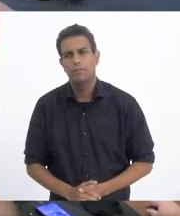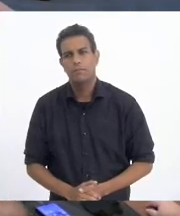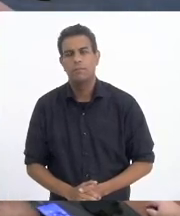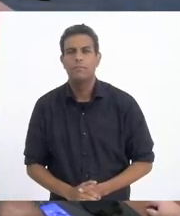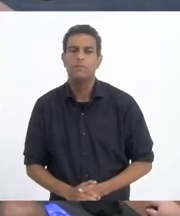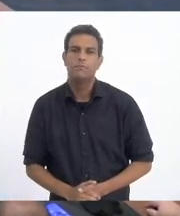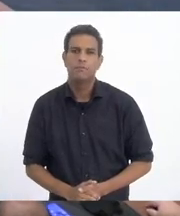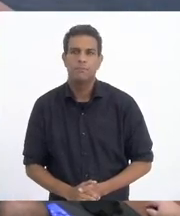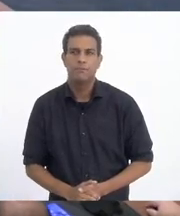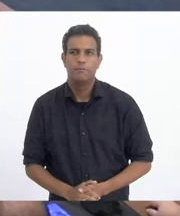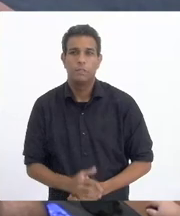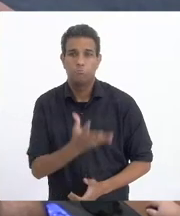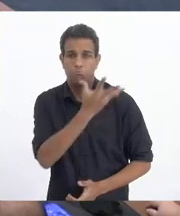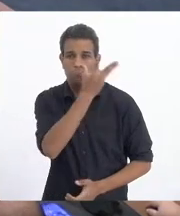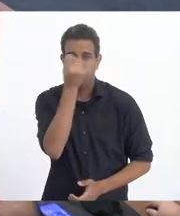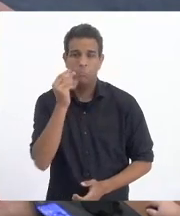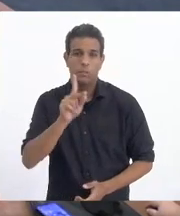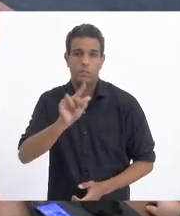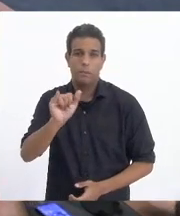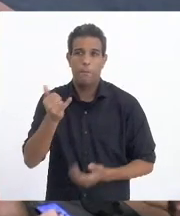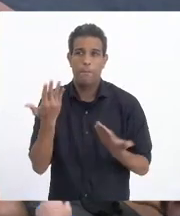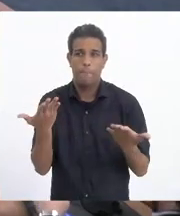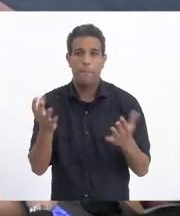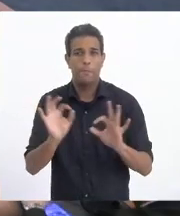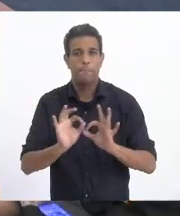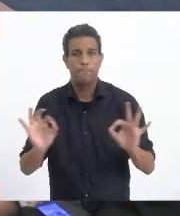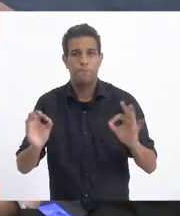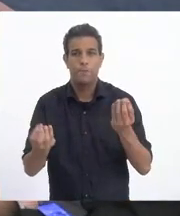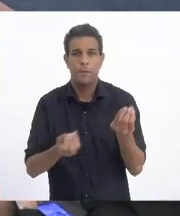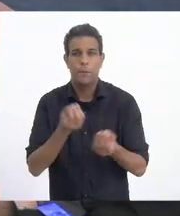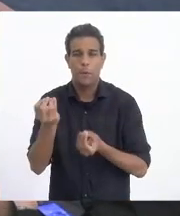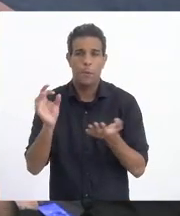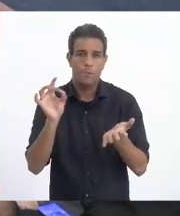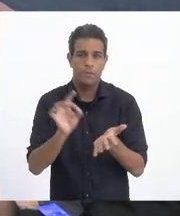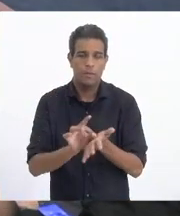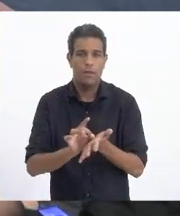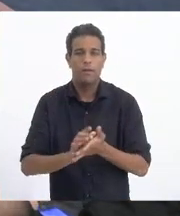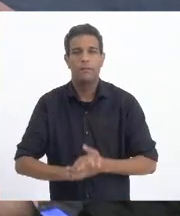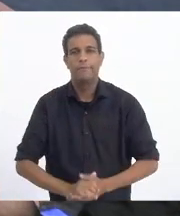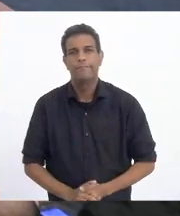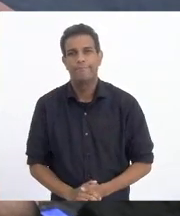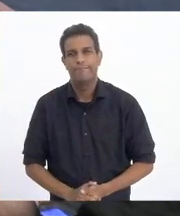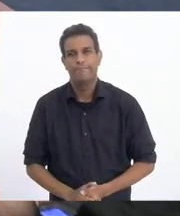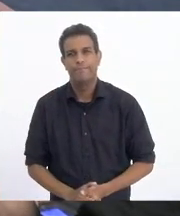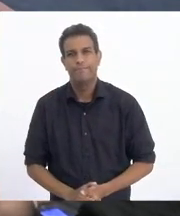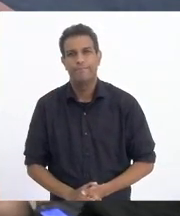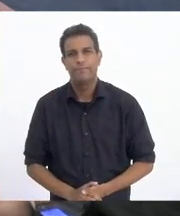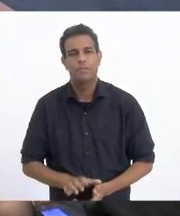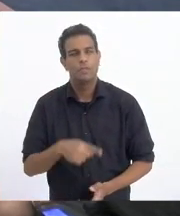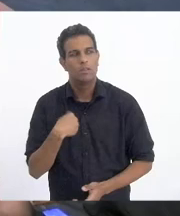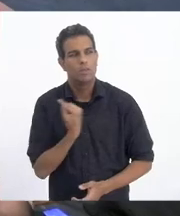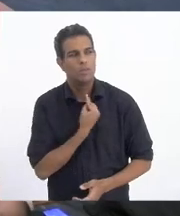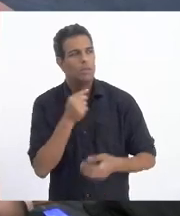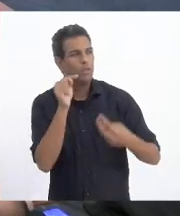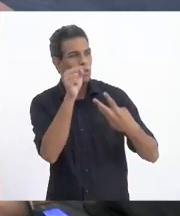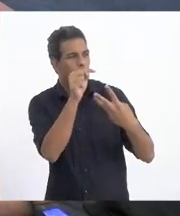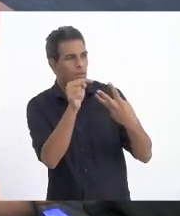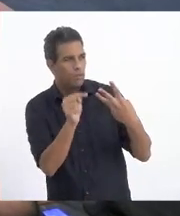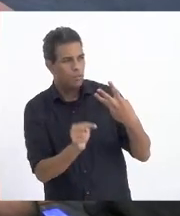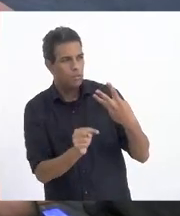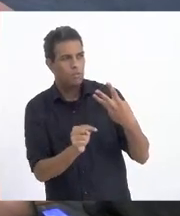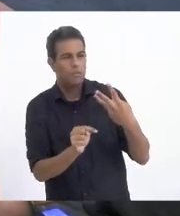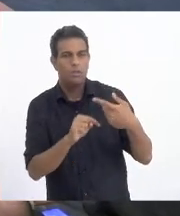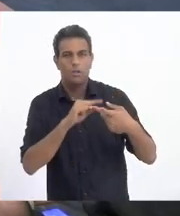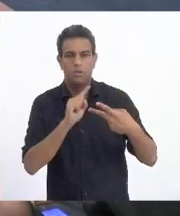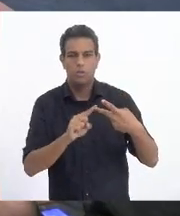Não esqueci, tá vendo? É, só ontem. Né? Isso aí. Não, é só dois. Terceiro, só, segundo. A Deus.